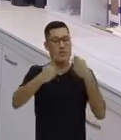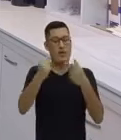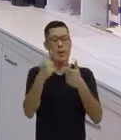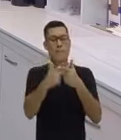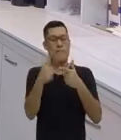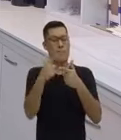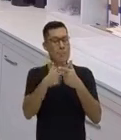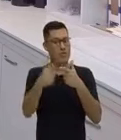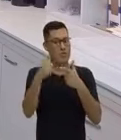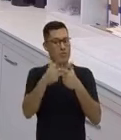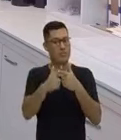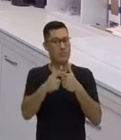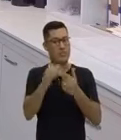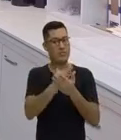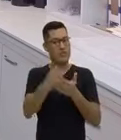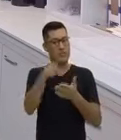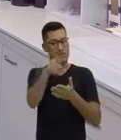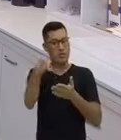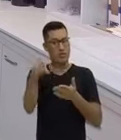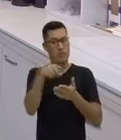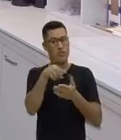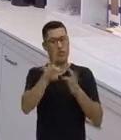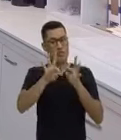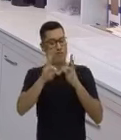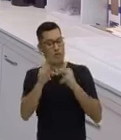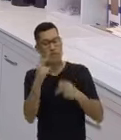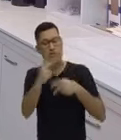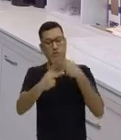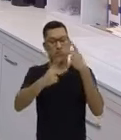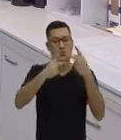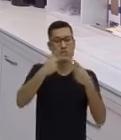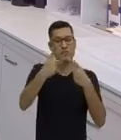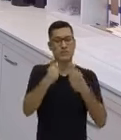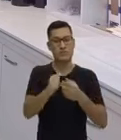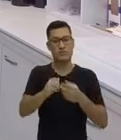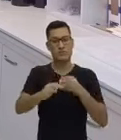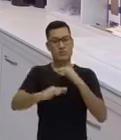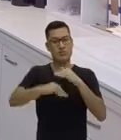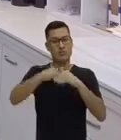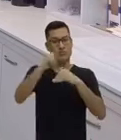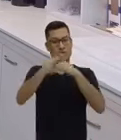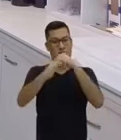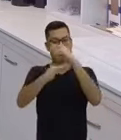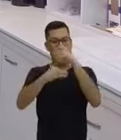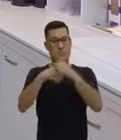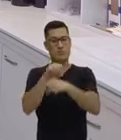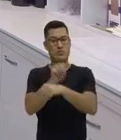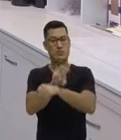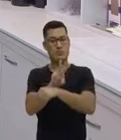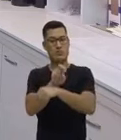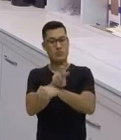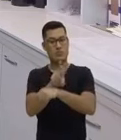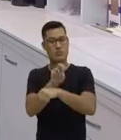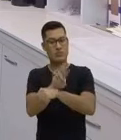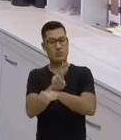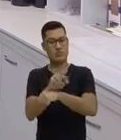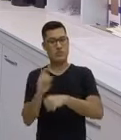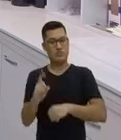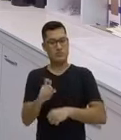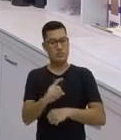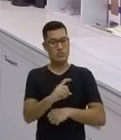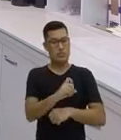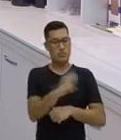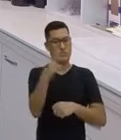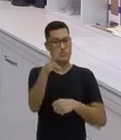aí. Todos vocês já devem ter ouvido falar, por exemplo, de crescimento de bactérias, não é isso? Ou então, pense nas aulas